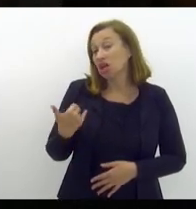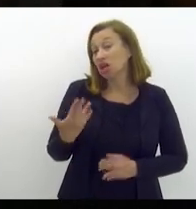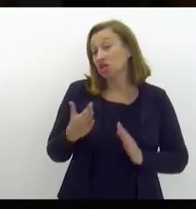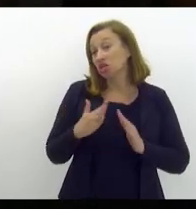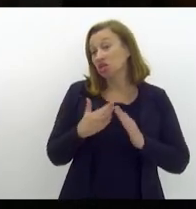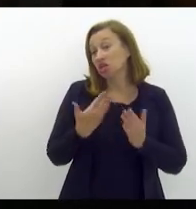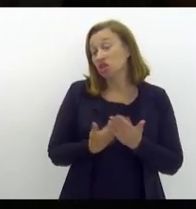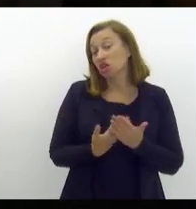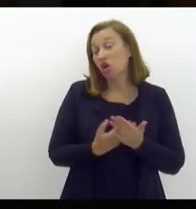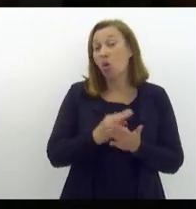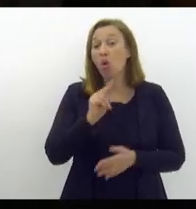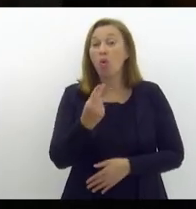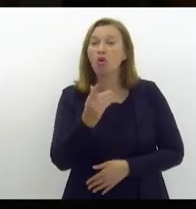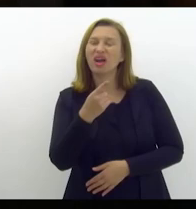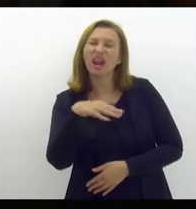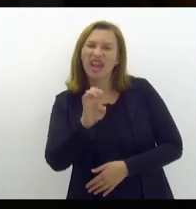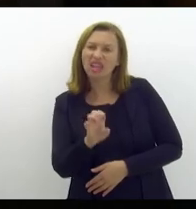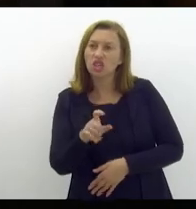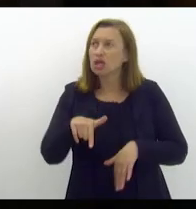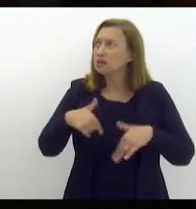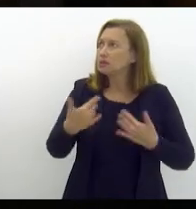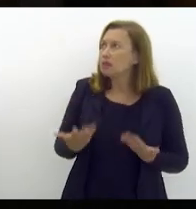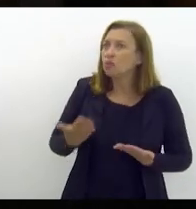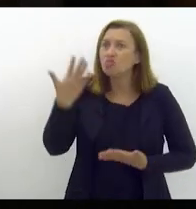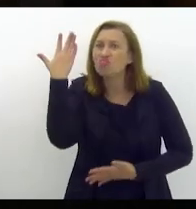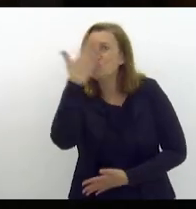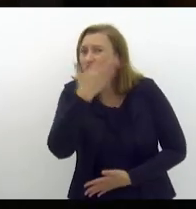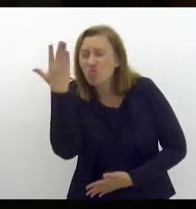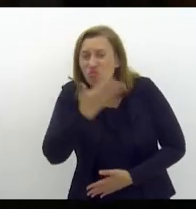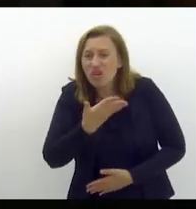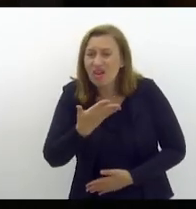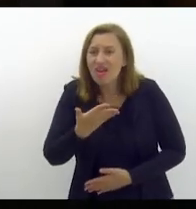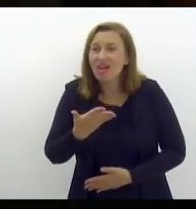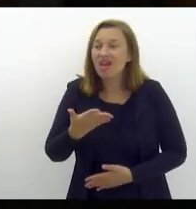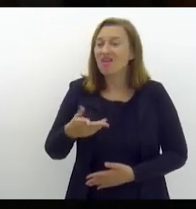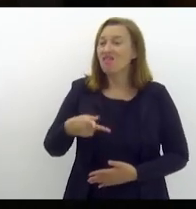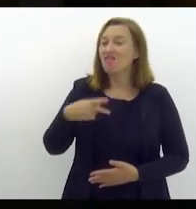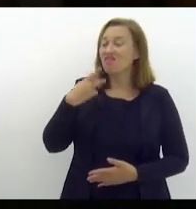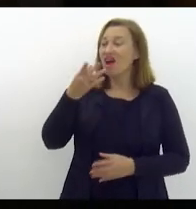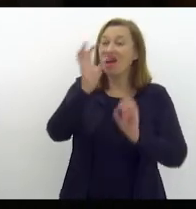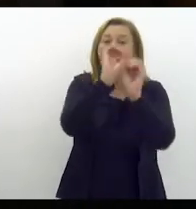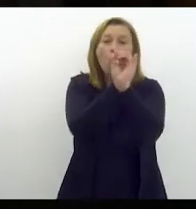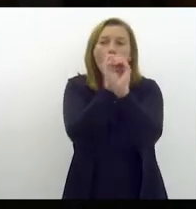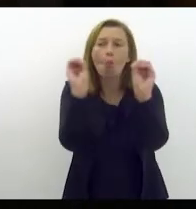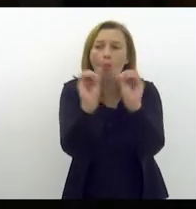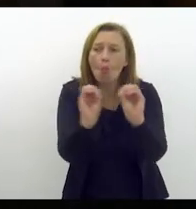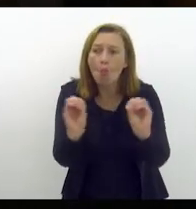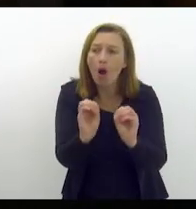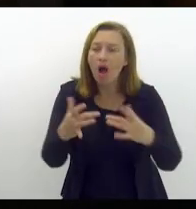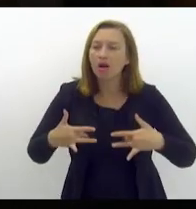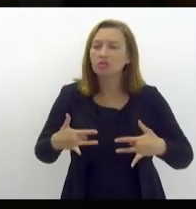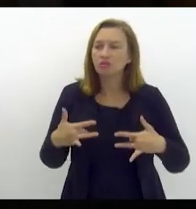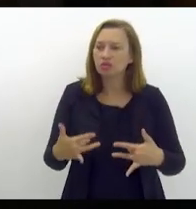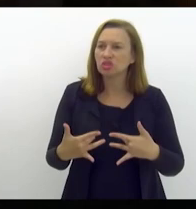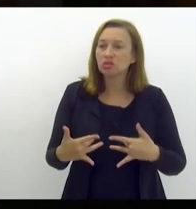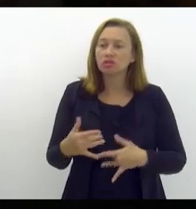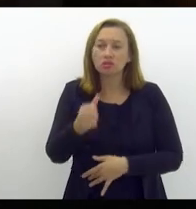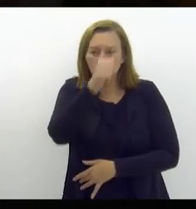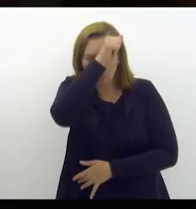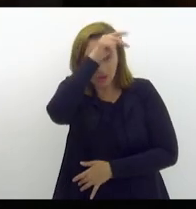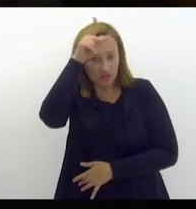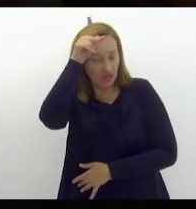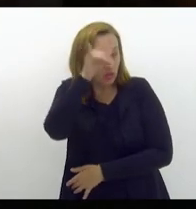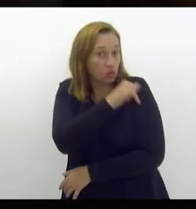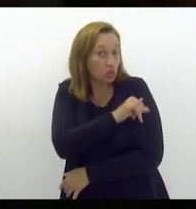na creche, então a gente não vê também nenhuma fala de solidariedade do prefeito do Rio